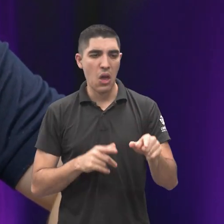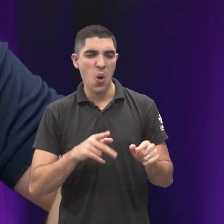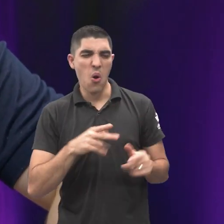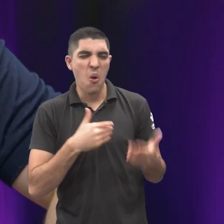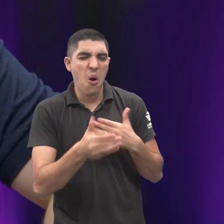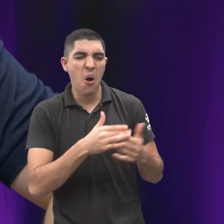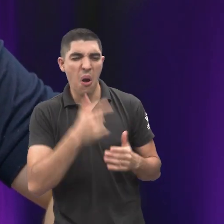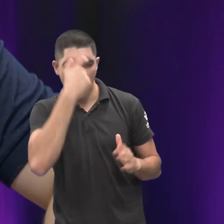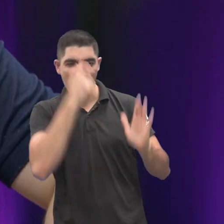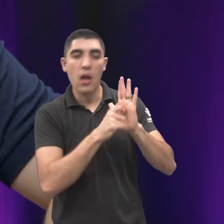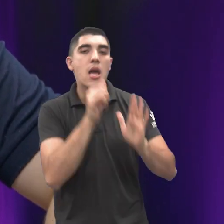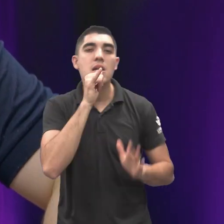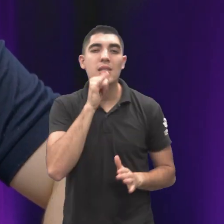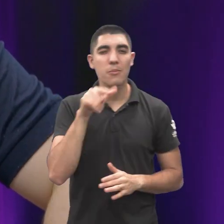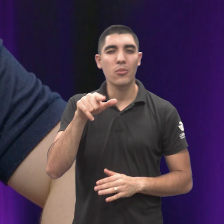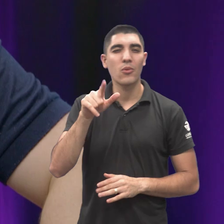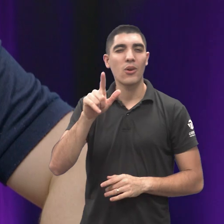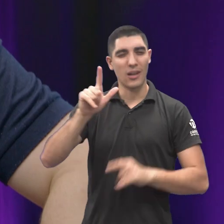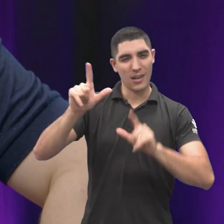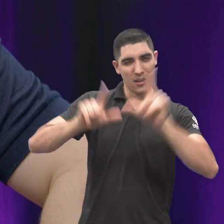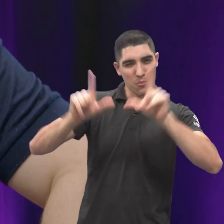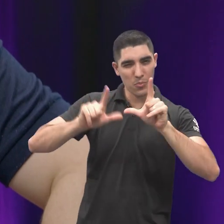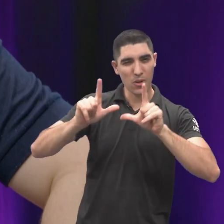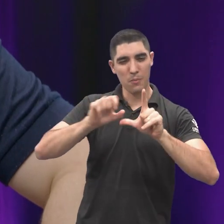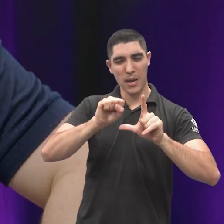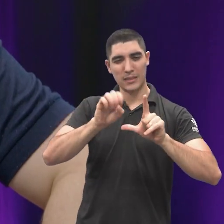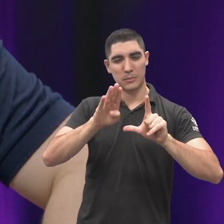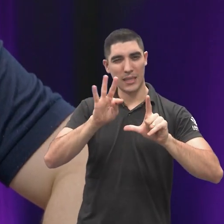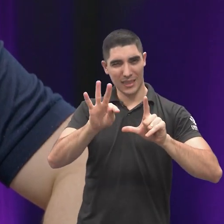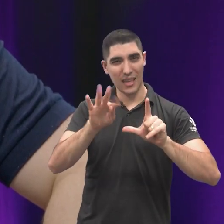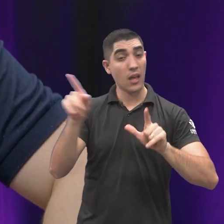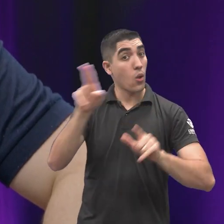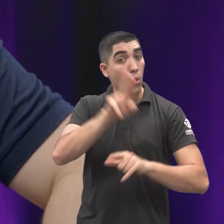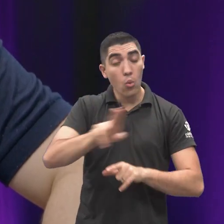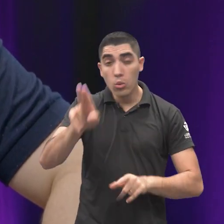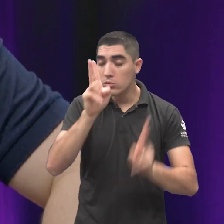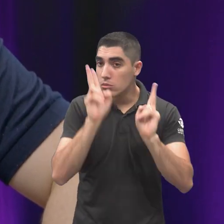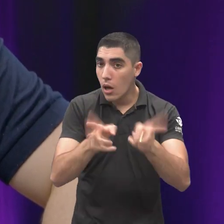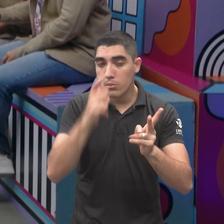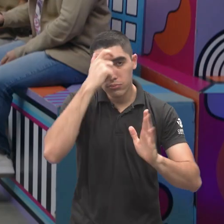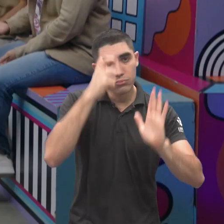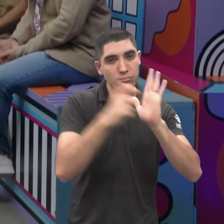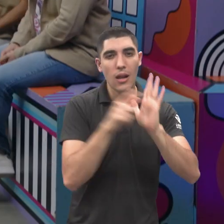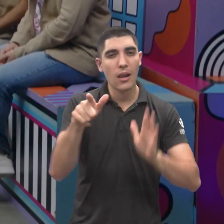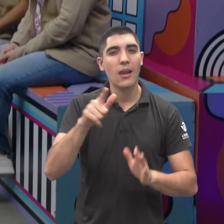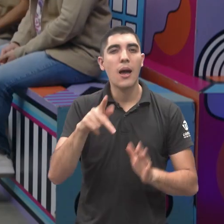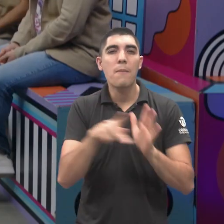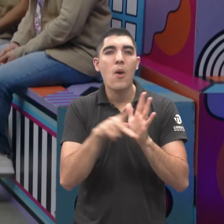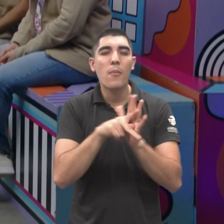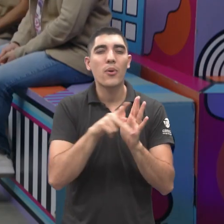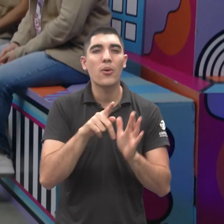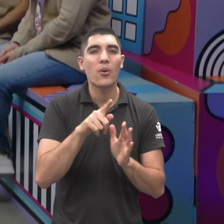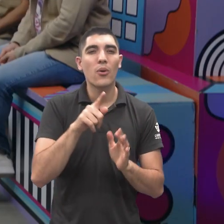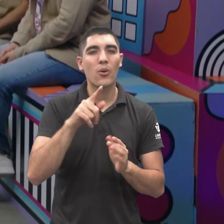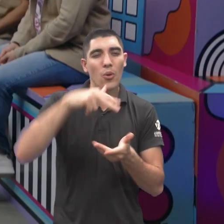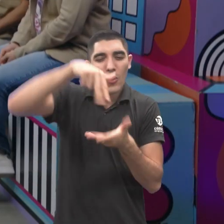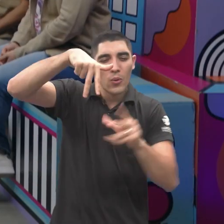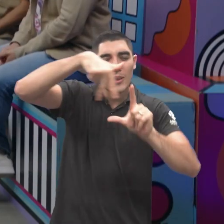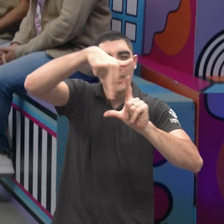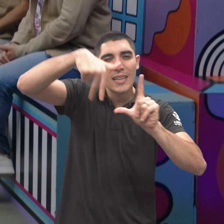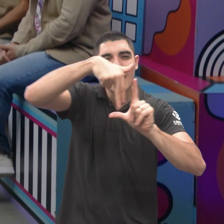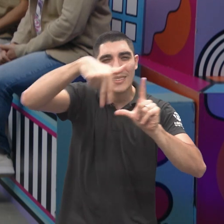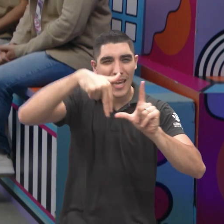o Chaves mesmo ali no SBT, eles estão utilizando demais a questão da inteligência artificial. Que eles remasterizaram, né? Mas os ficou episódios. Um remasterizado ruim,